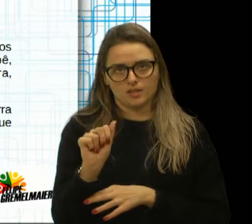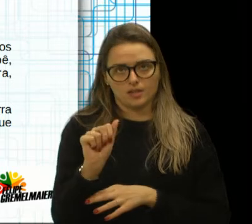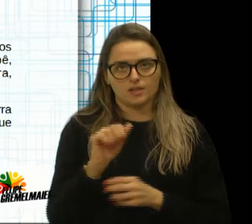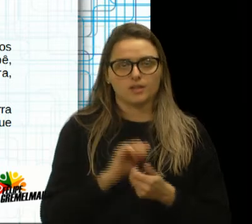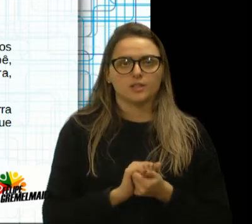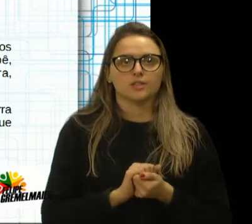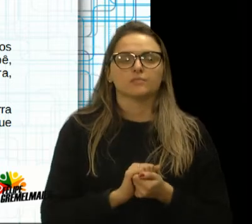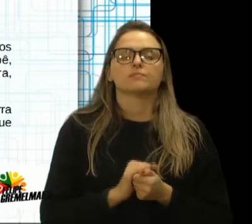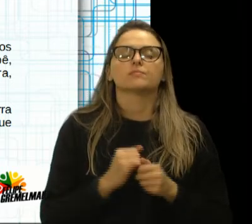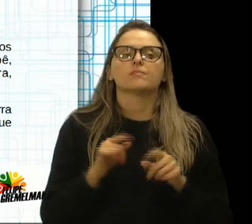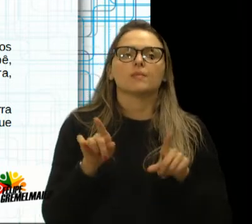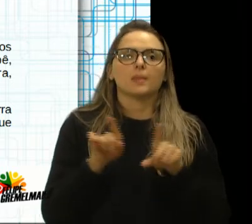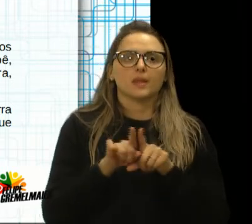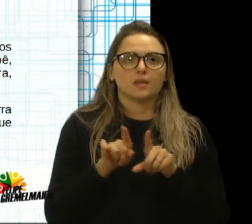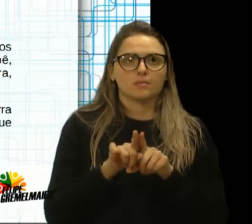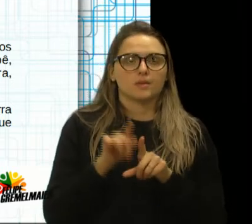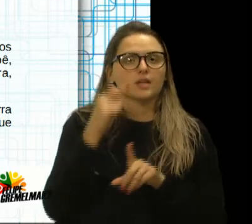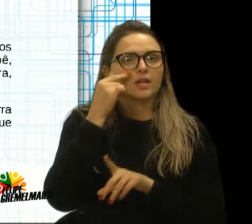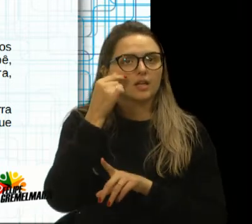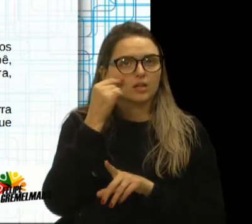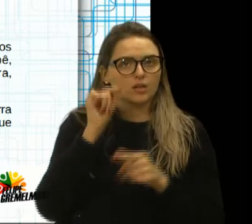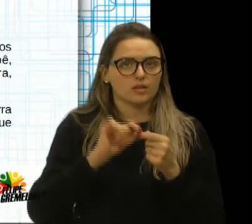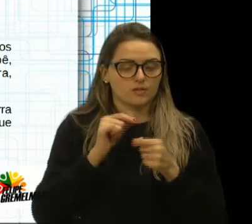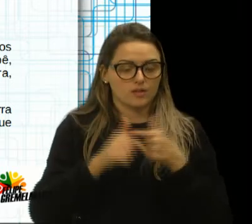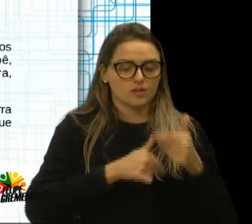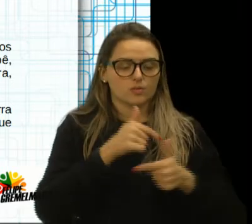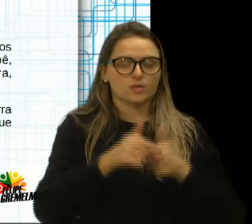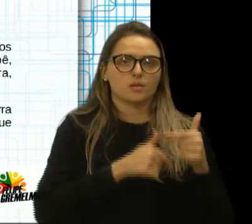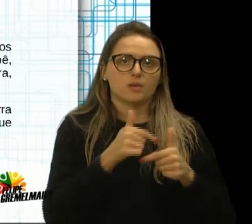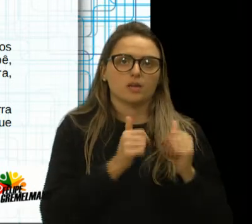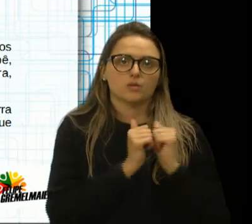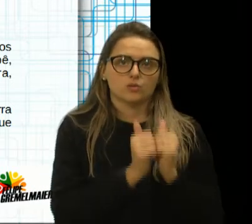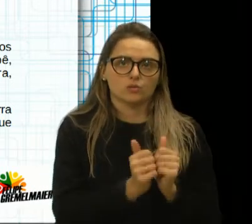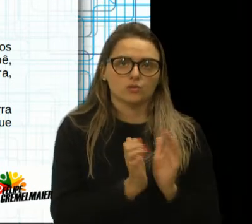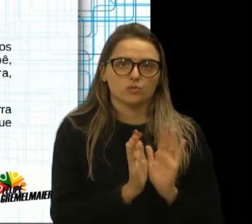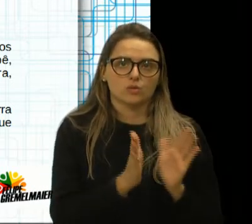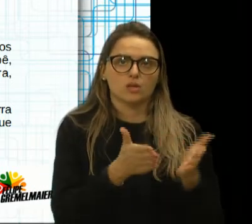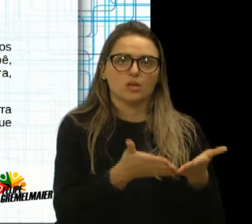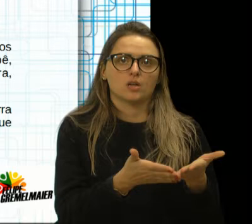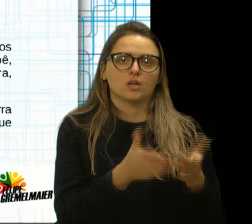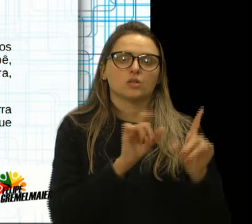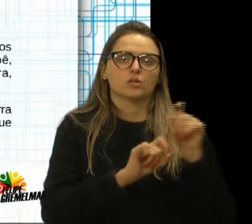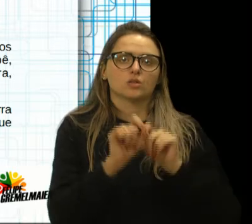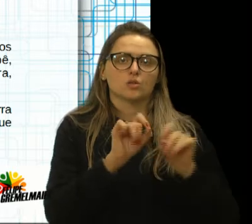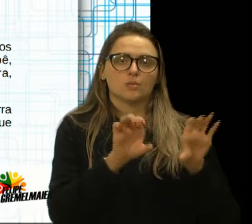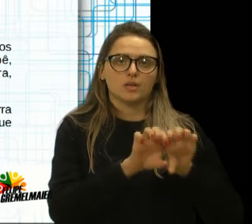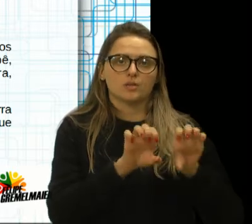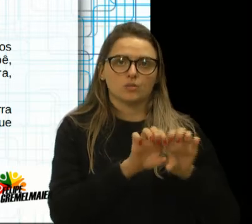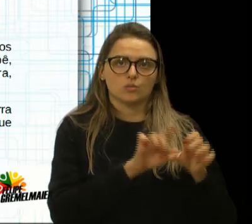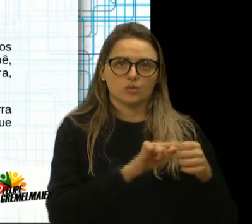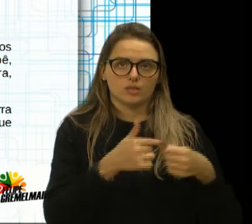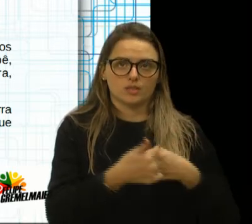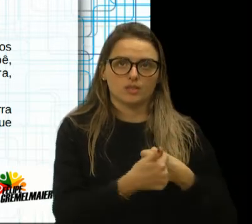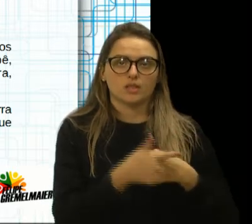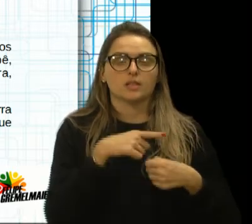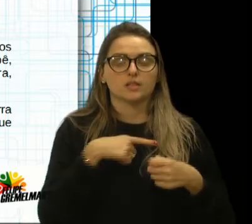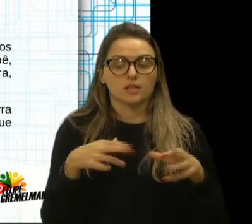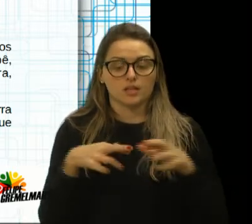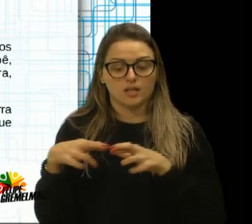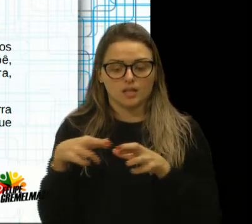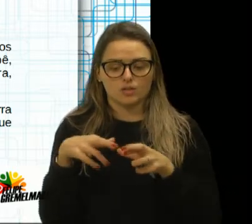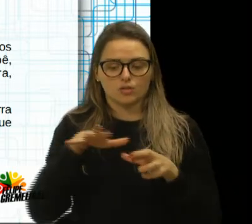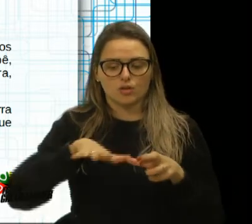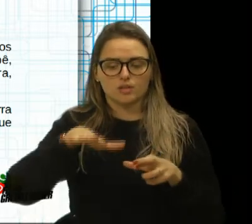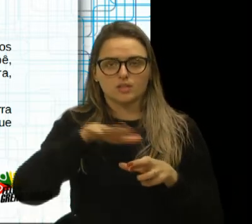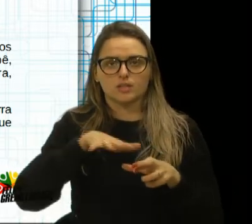Inclusive, e aí o vereador Eloy que vem fazendo esse grande trabalho juntamente com a comissão com relação ao plano diretor, existem regiões metropolitanas no